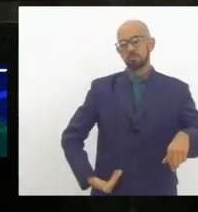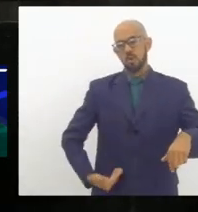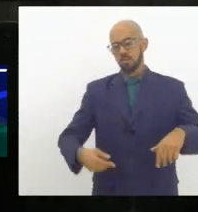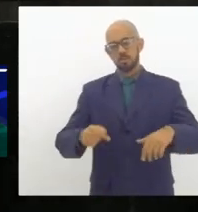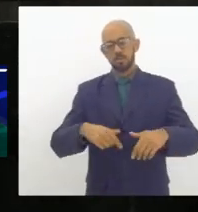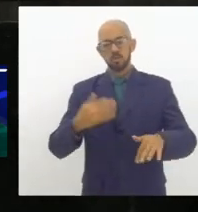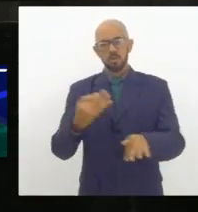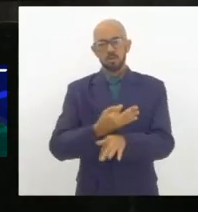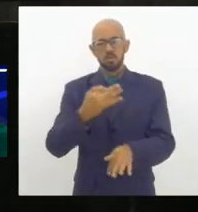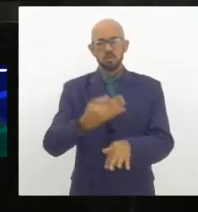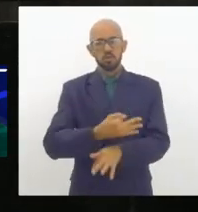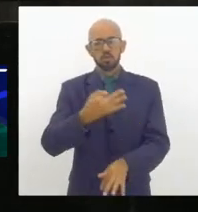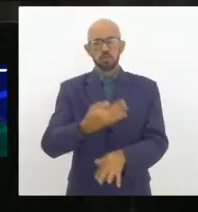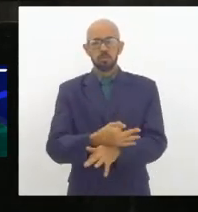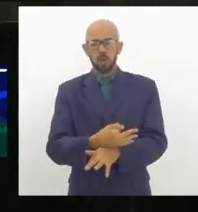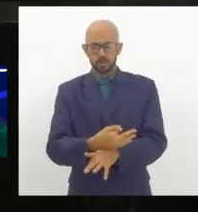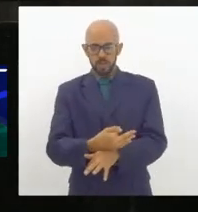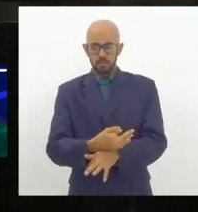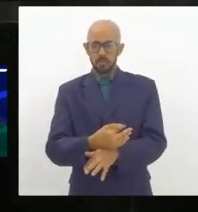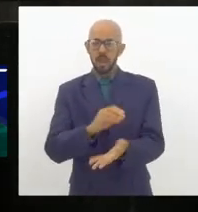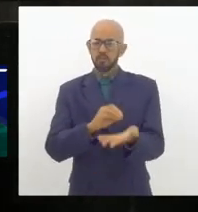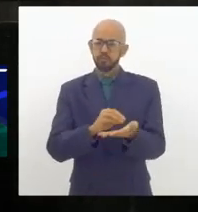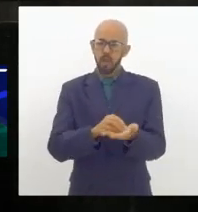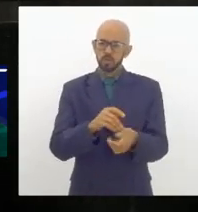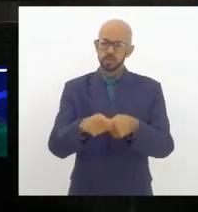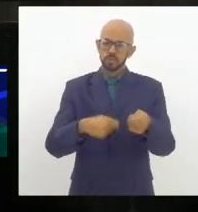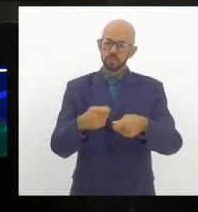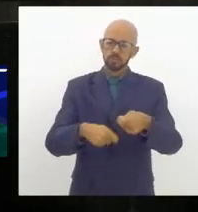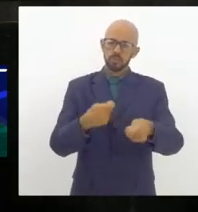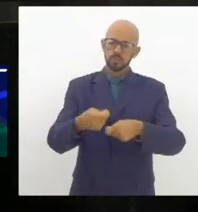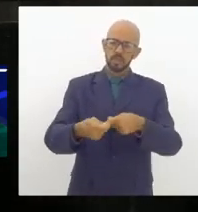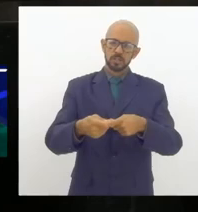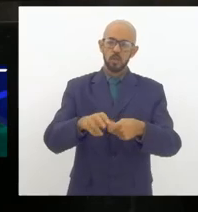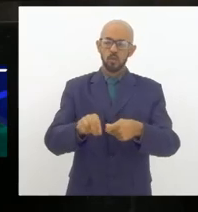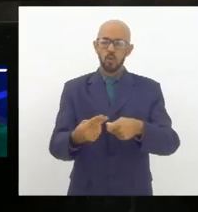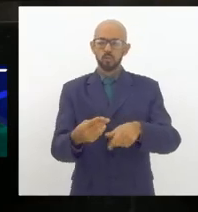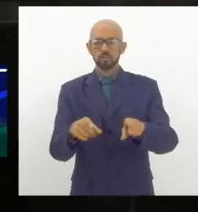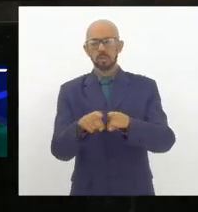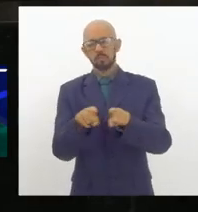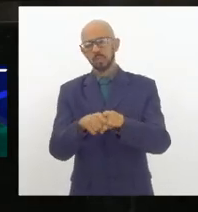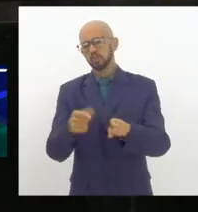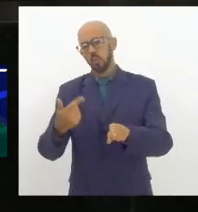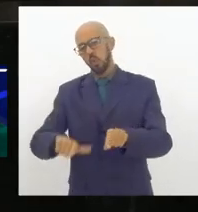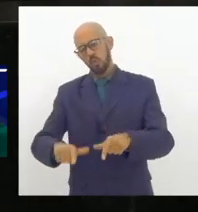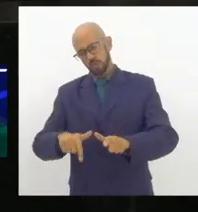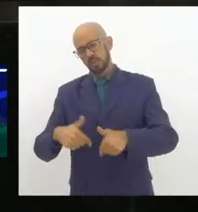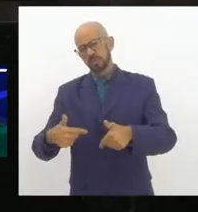da incompetência e até de outros procedimentos